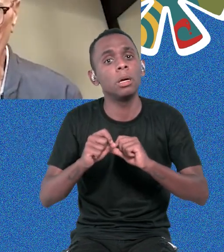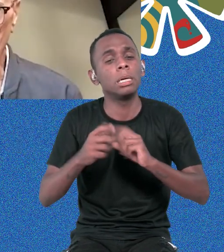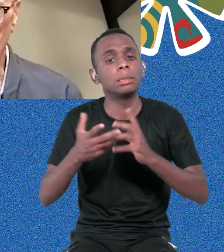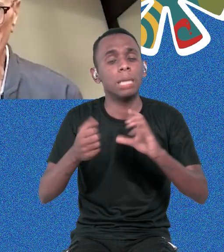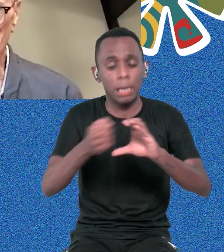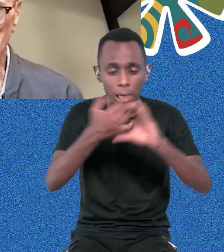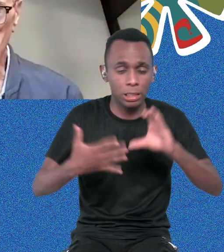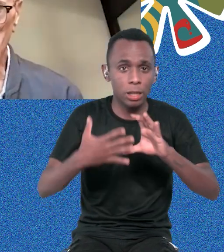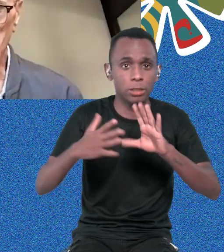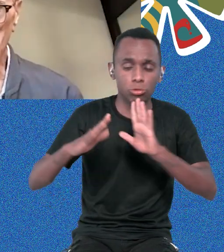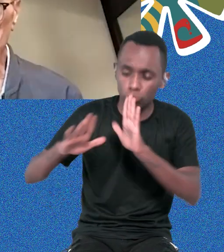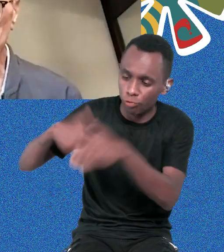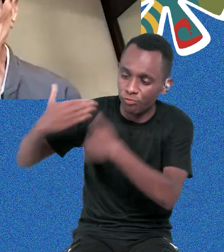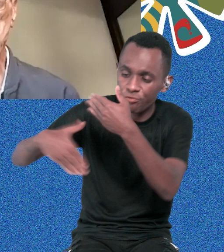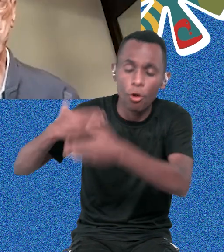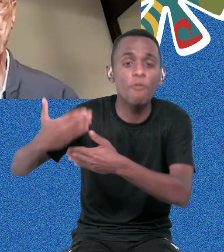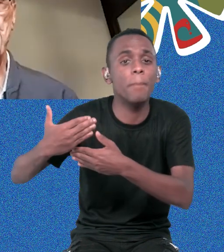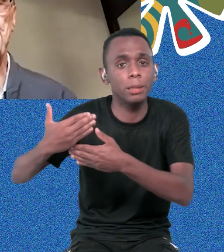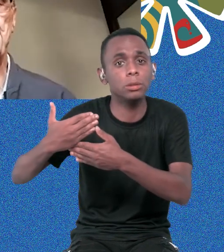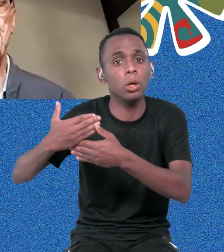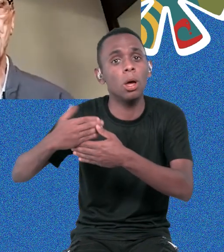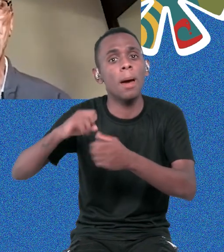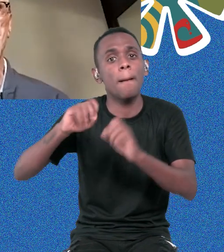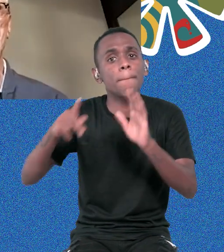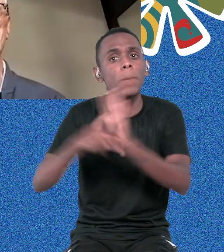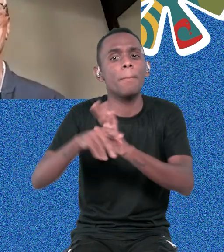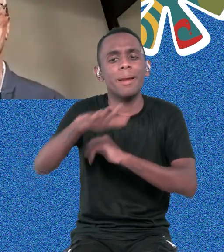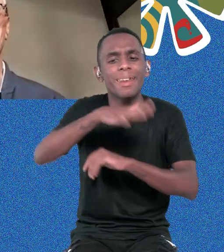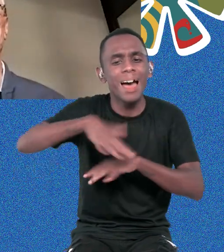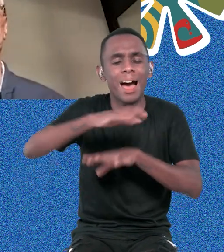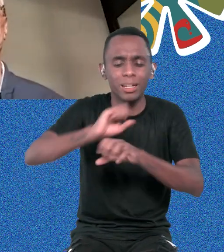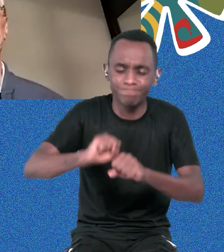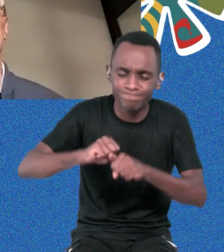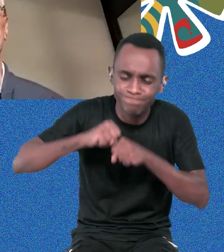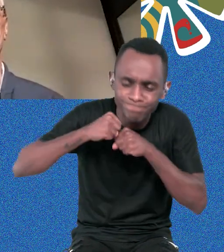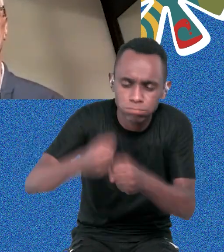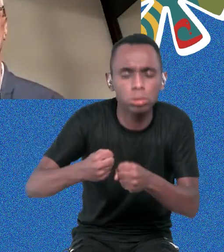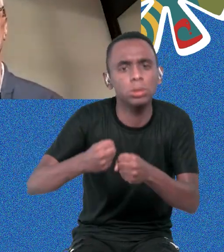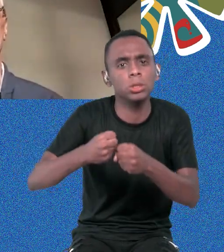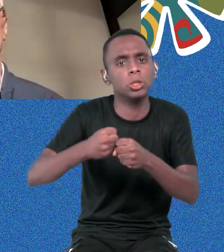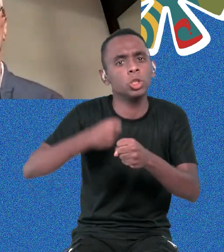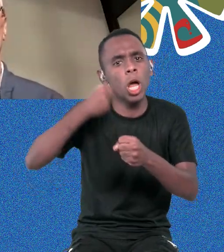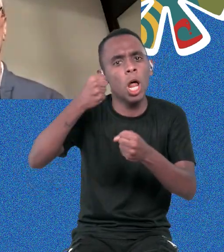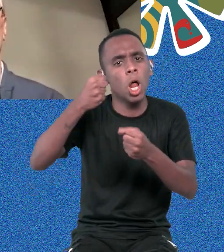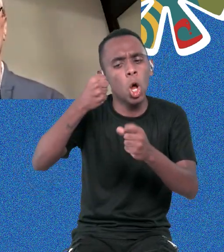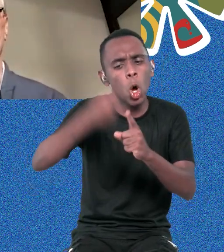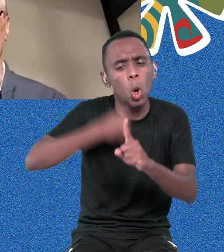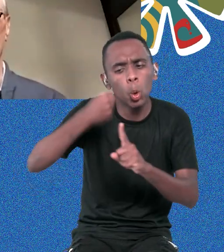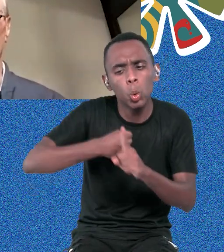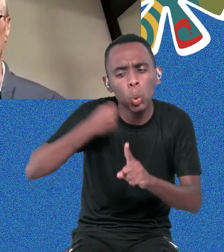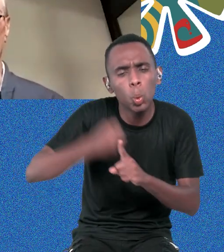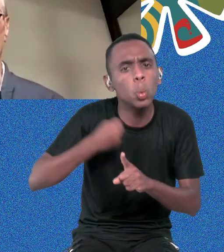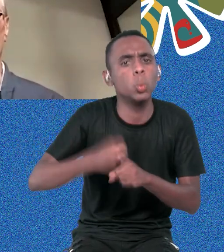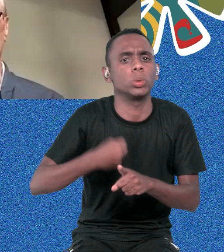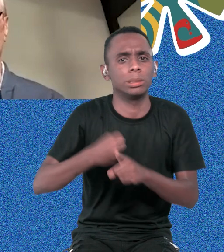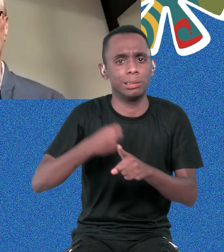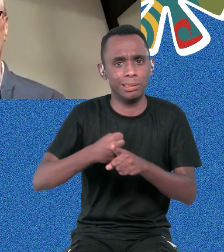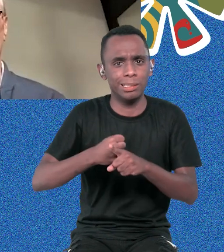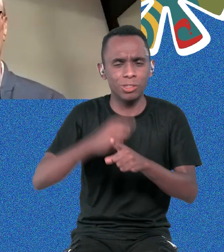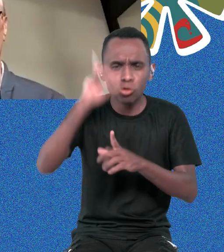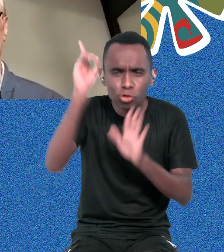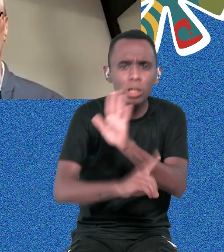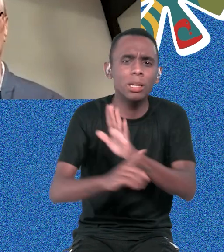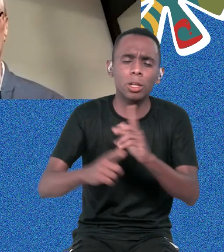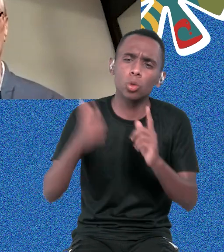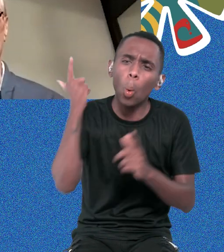esse caráter formador se dá muito mais, como você falou, no campo das lutas, das resistências, né, por esses